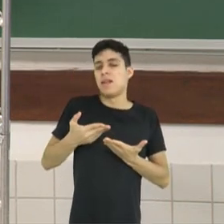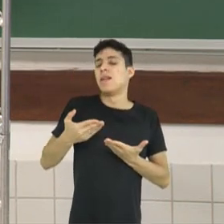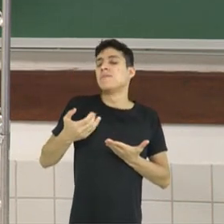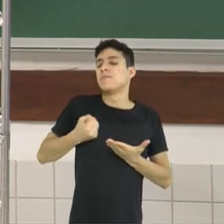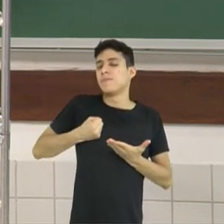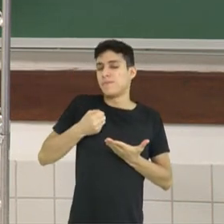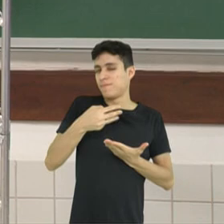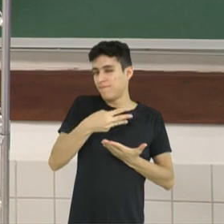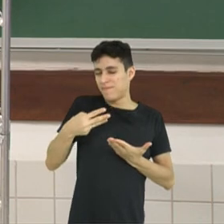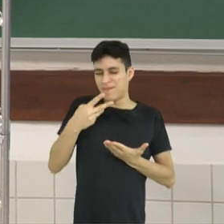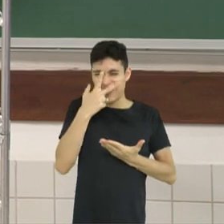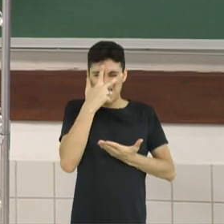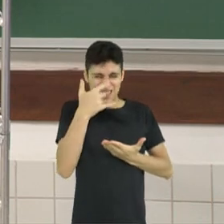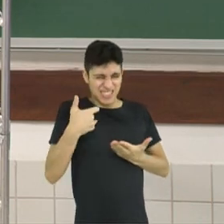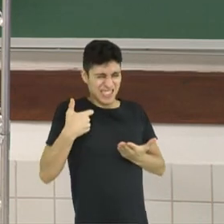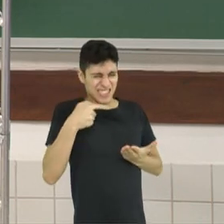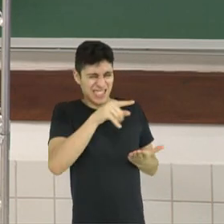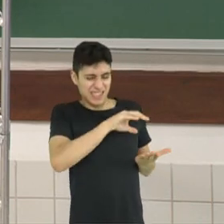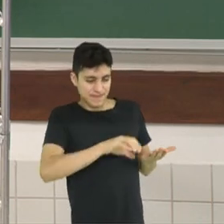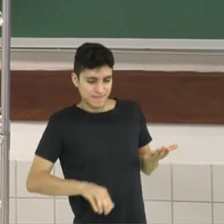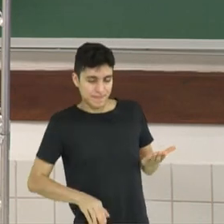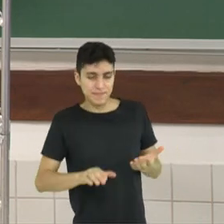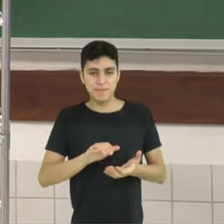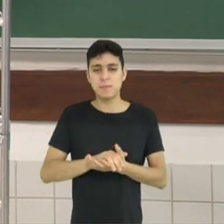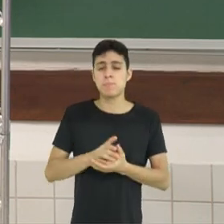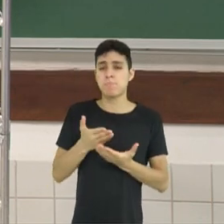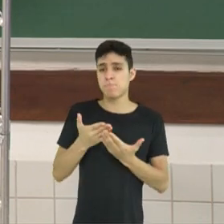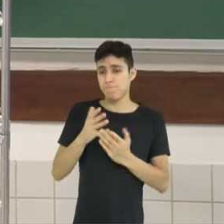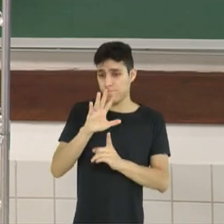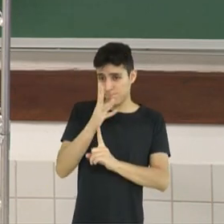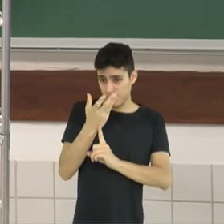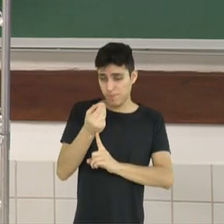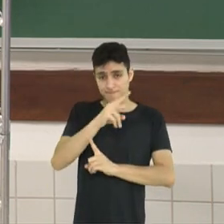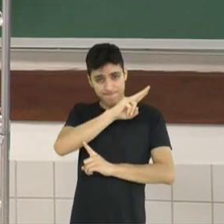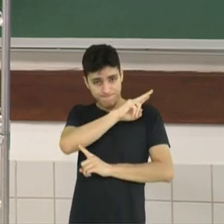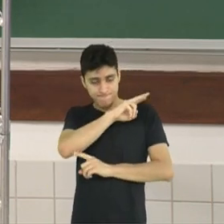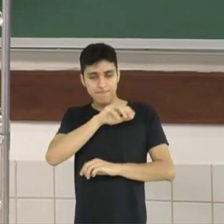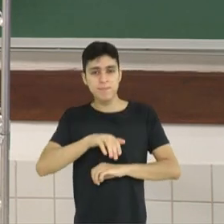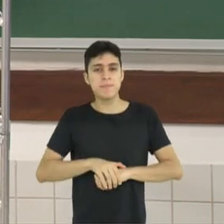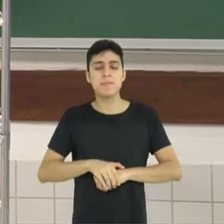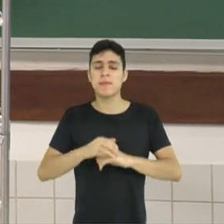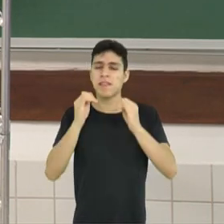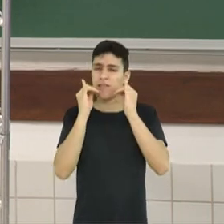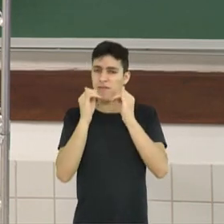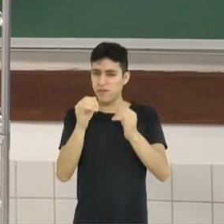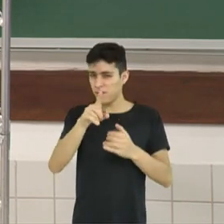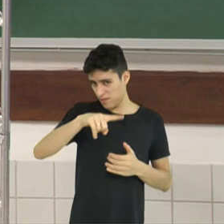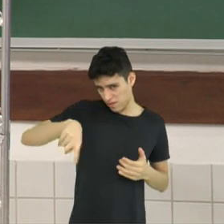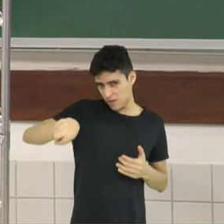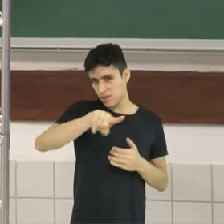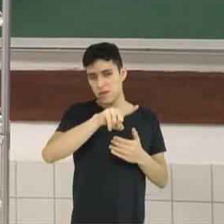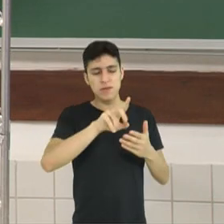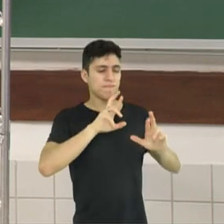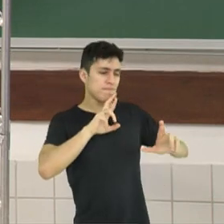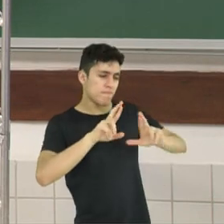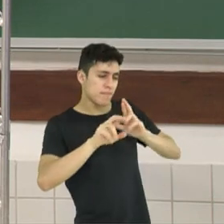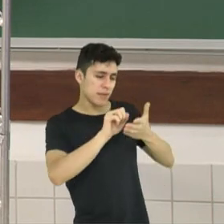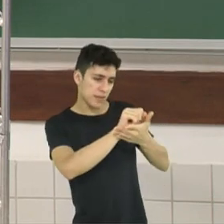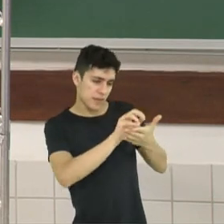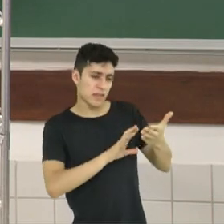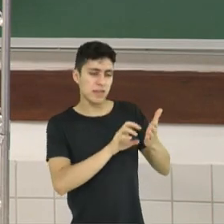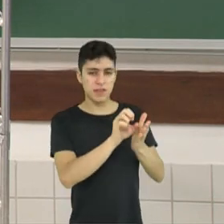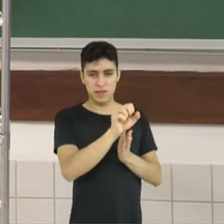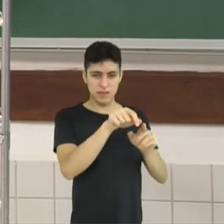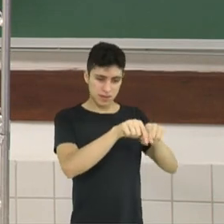Cristo aula 33 de arte da 2ª série do Ensino Médio lembrando a vocês de fazer as atividades obrigatórias responder o próximo 1